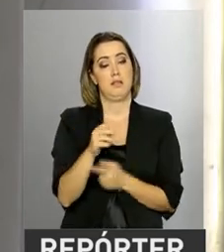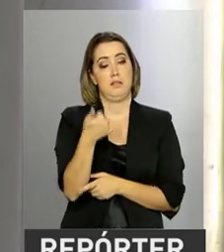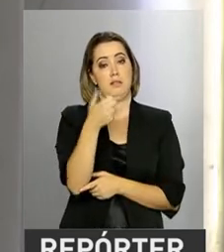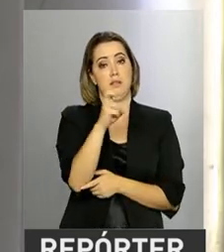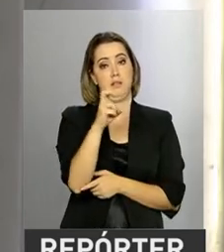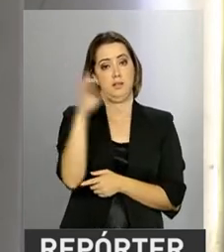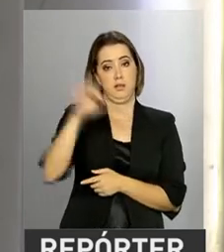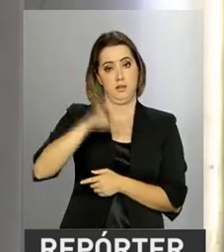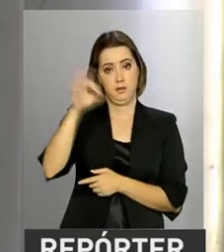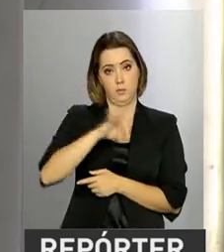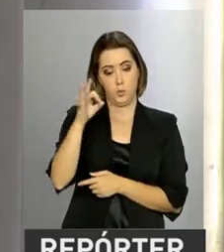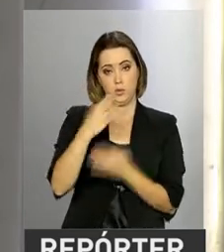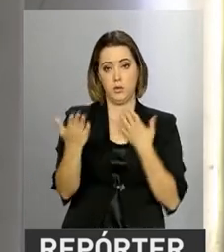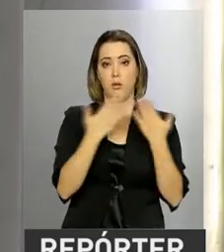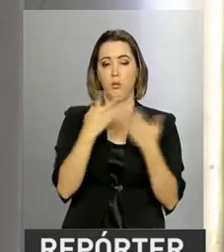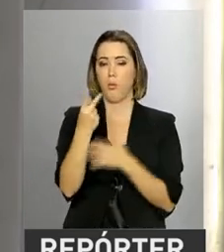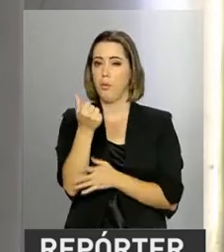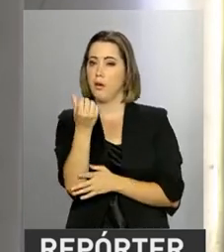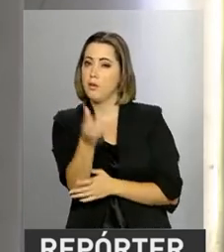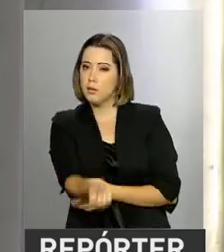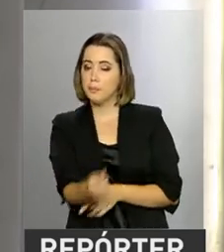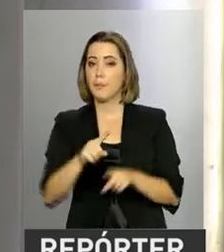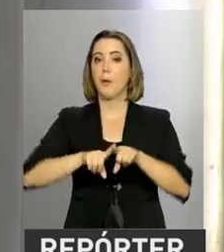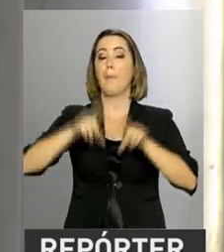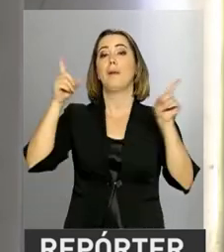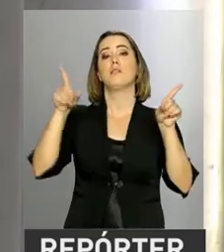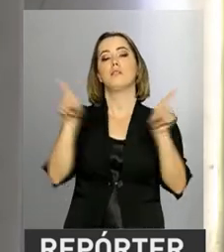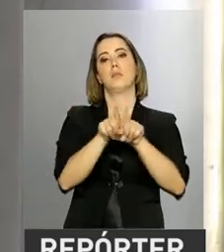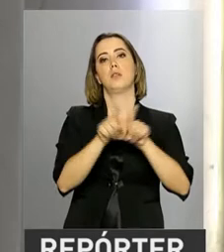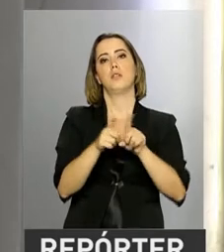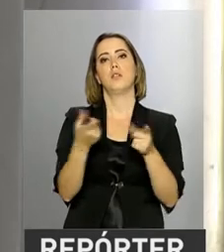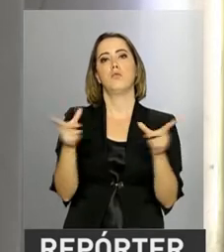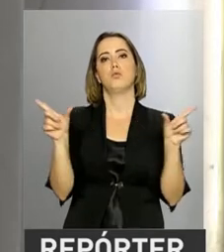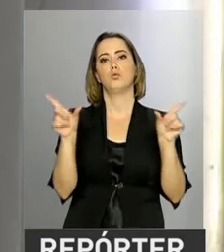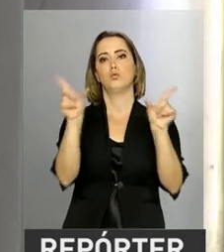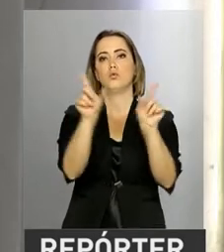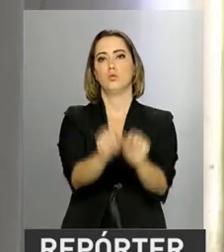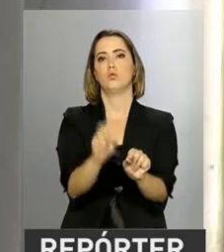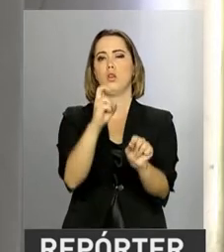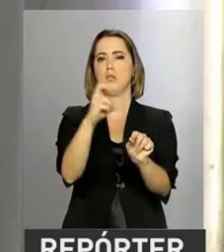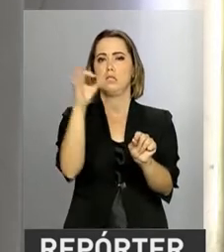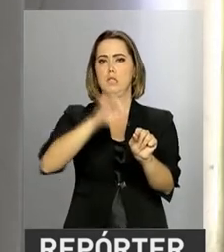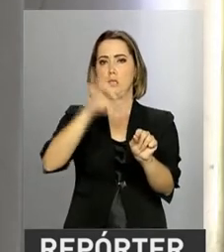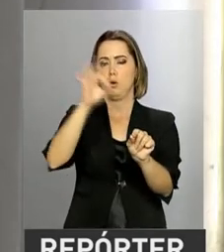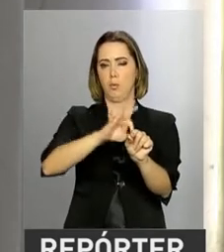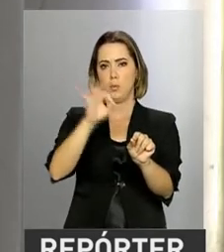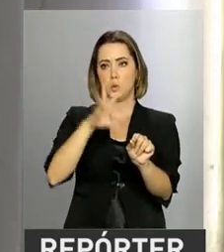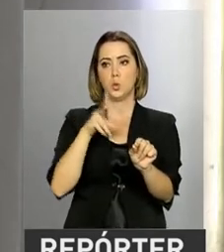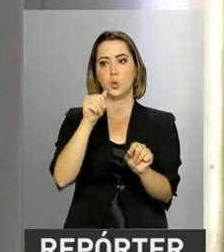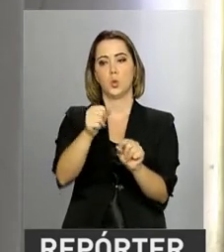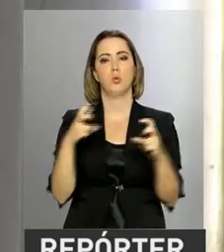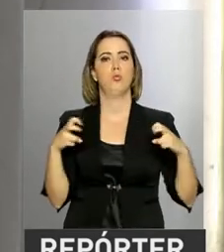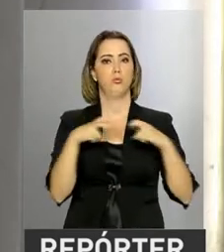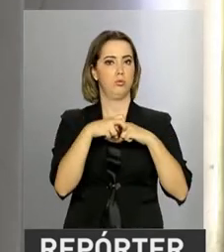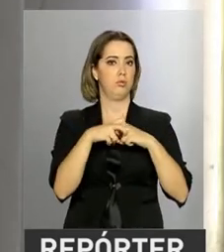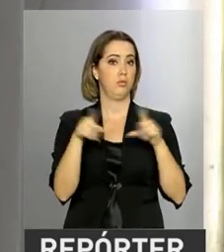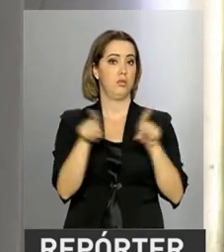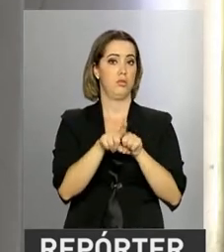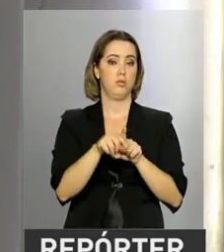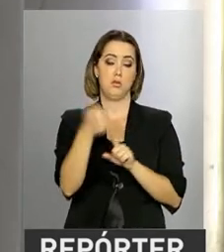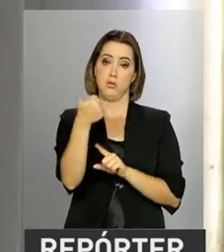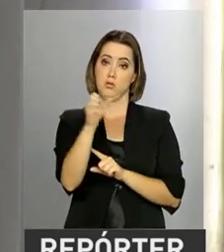em relação a 2006 por outro lado houve redução de 5 por cento no número de acidentes em geral e queda de